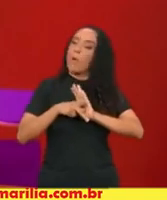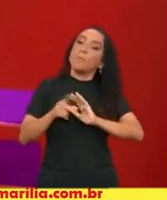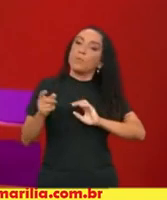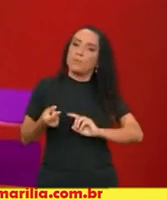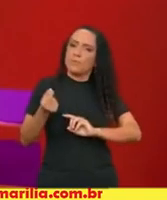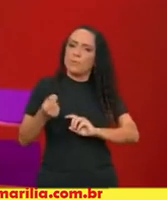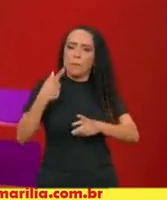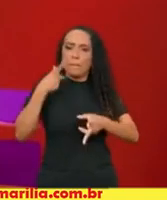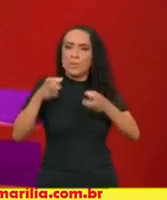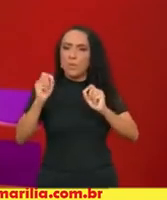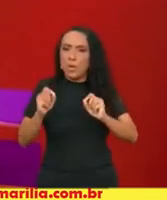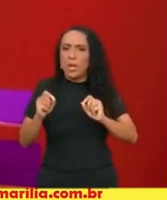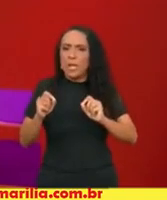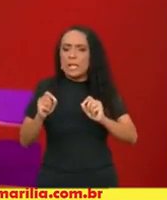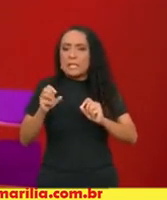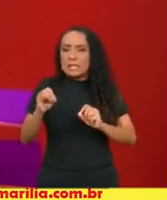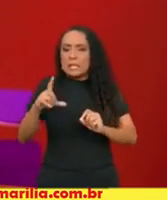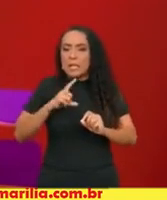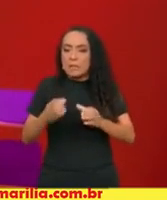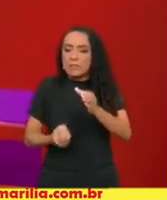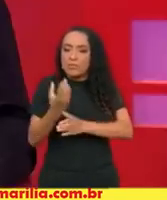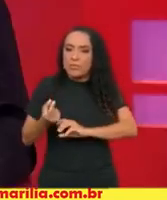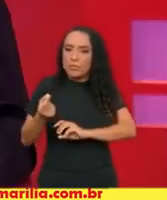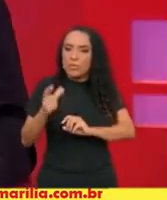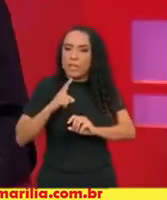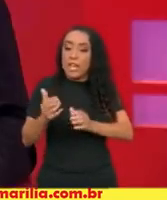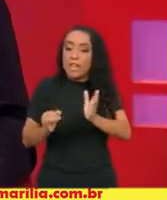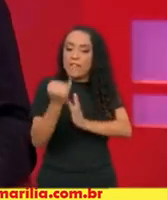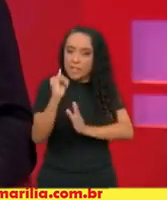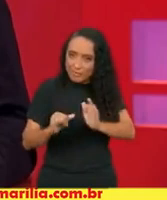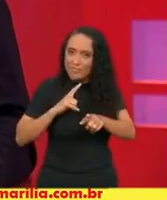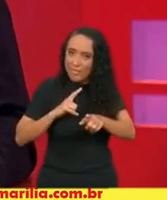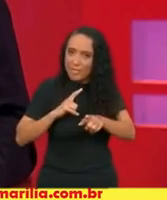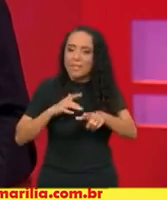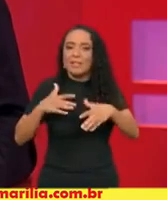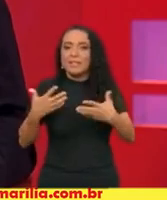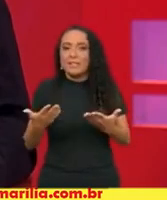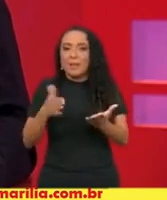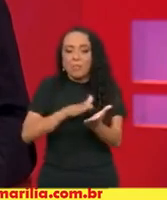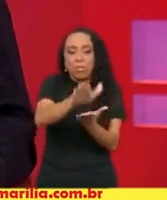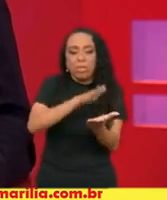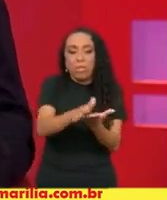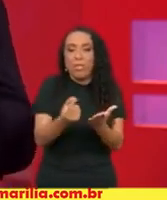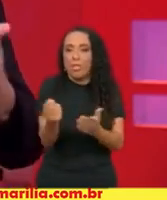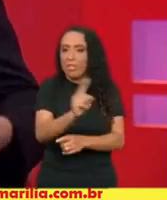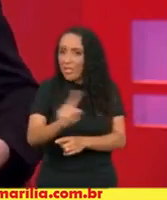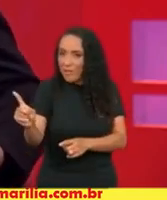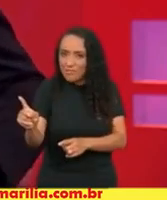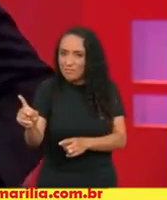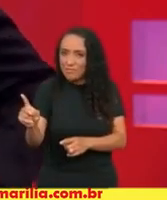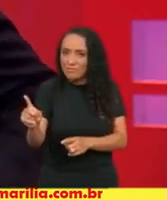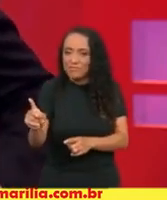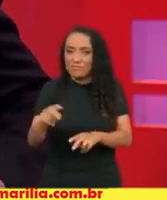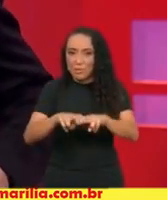atual, a percepção segundo a qual, se houvesse criação monetária, haveria inflação. Então não se imprimia moeda. Exatamente. Então as pessoas tinham pouca moeda no bolso.